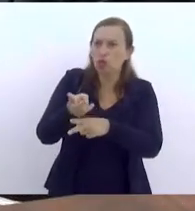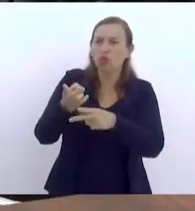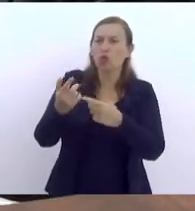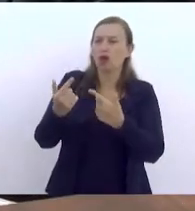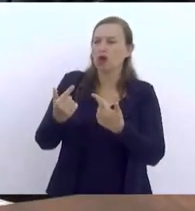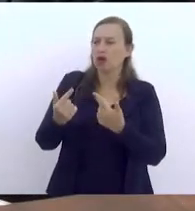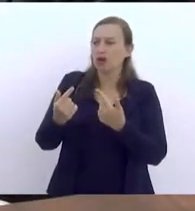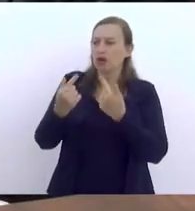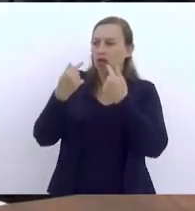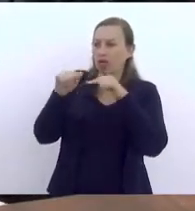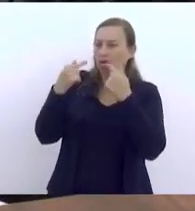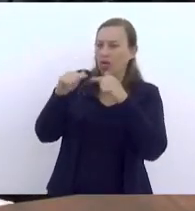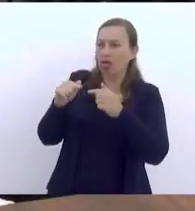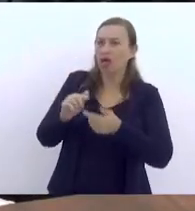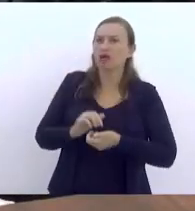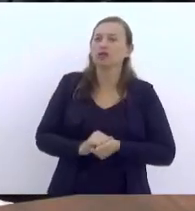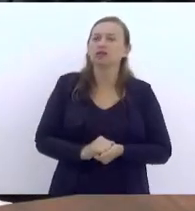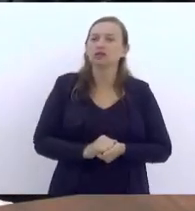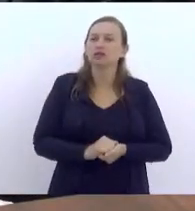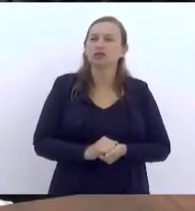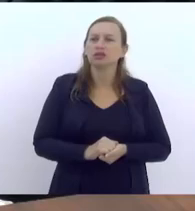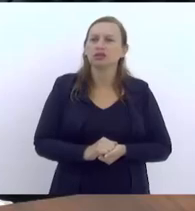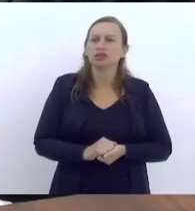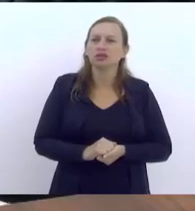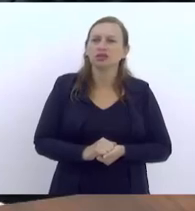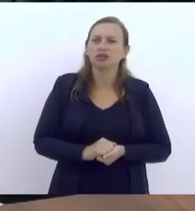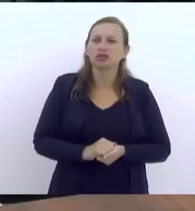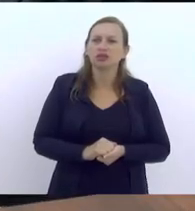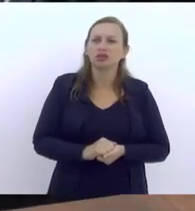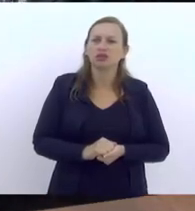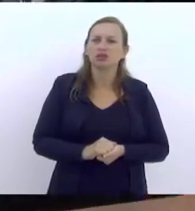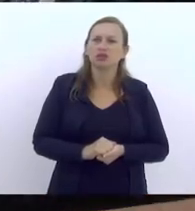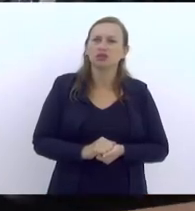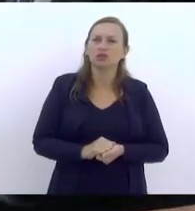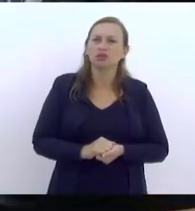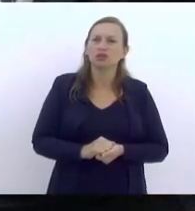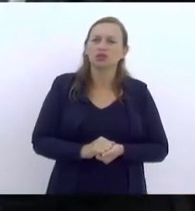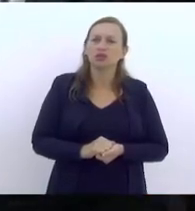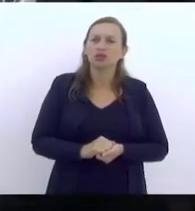Ainda tem os militantes que colocam